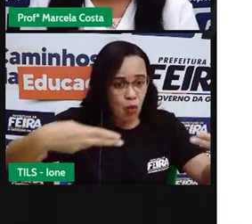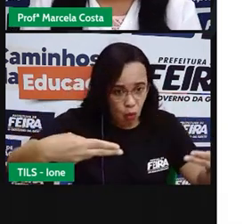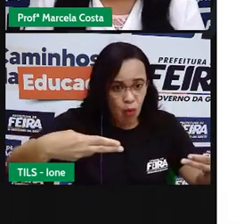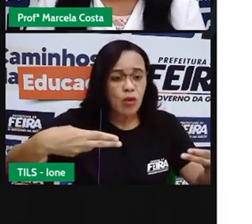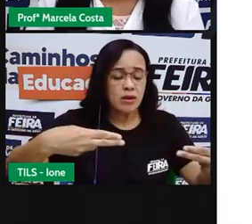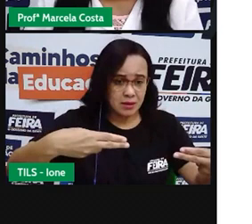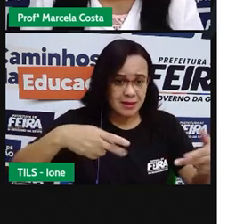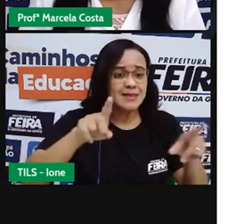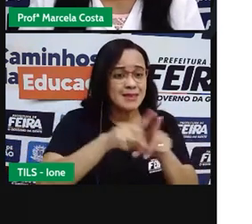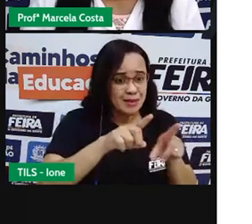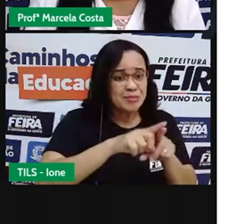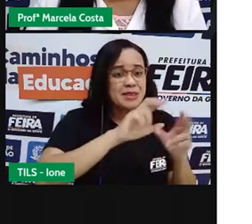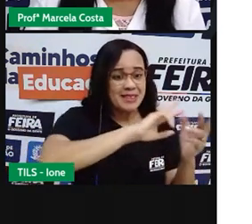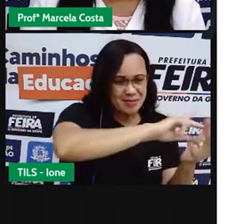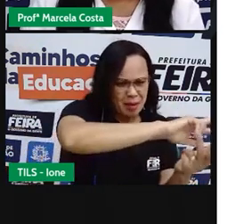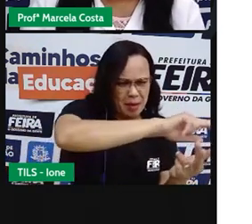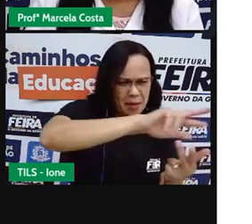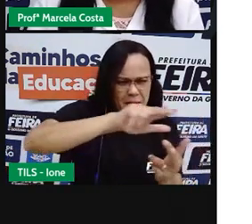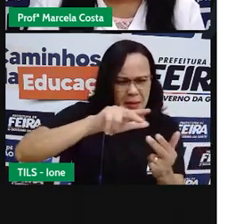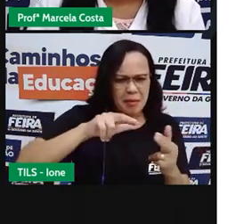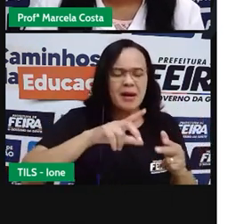A gente vai ver